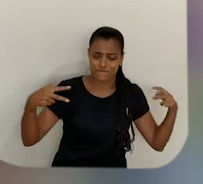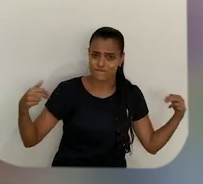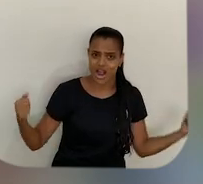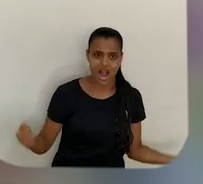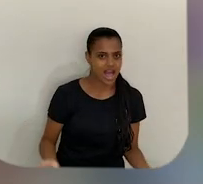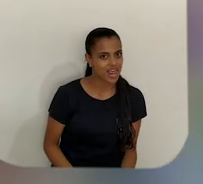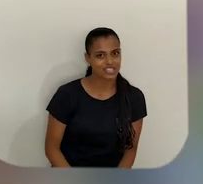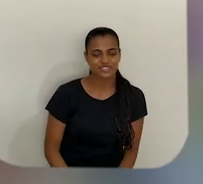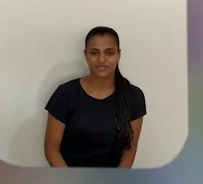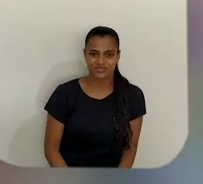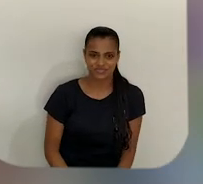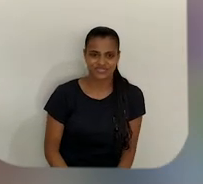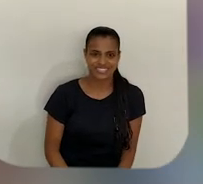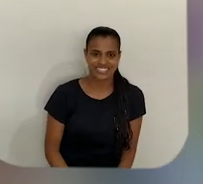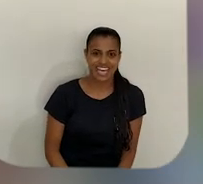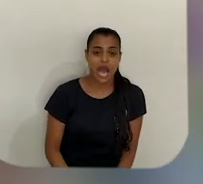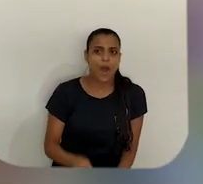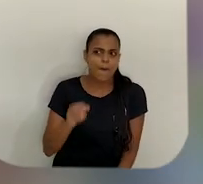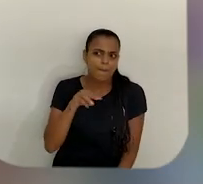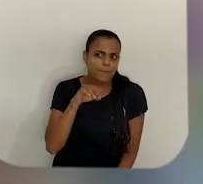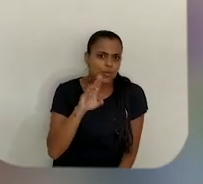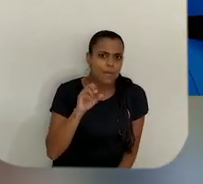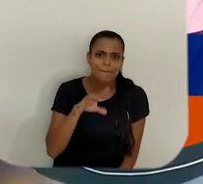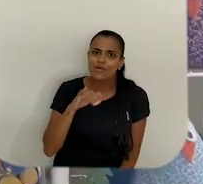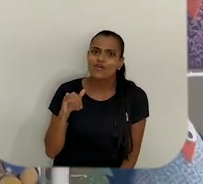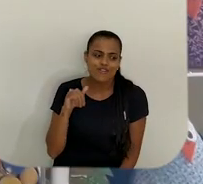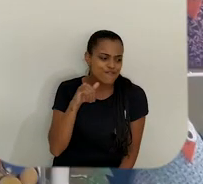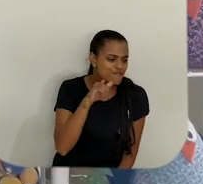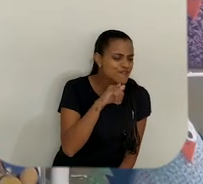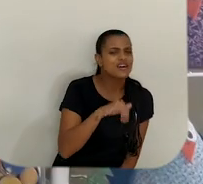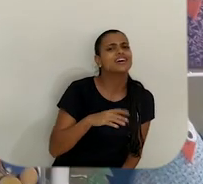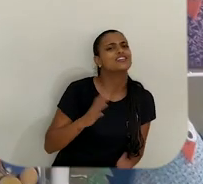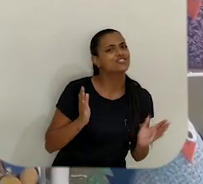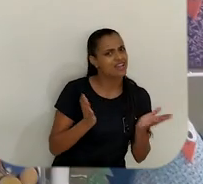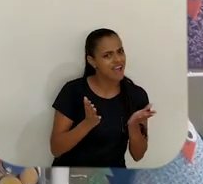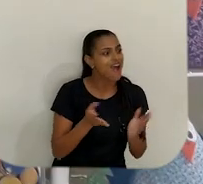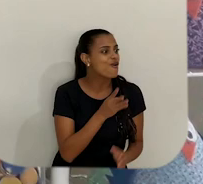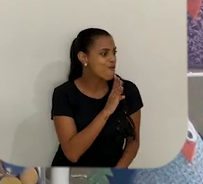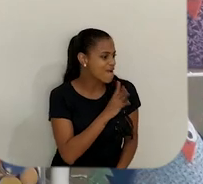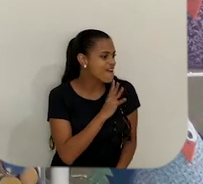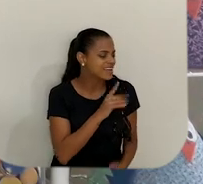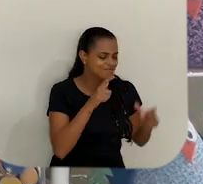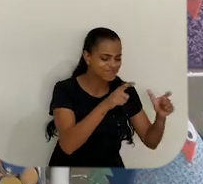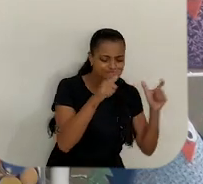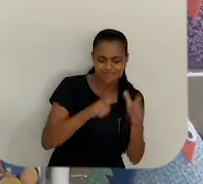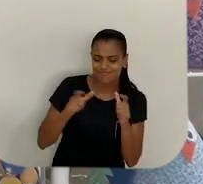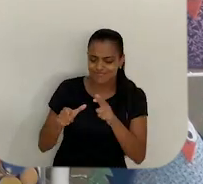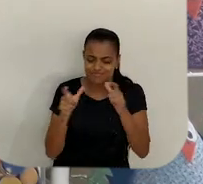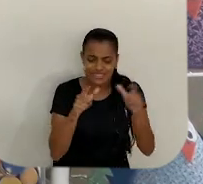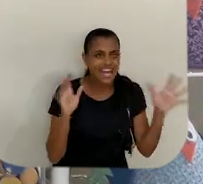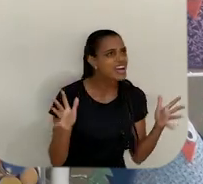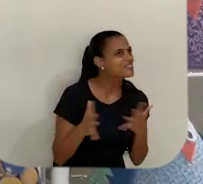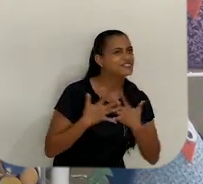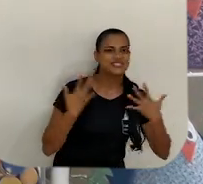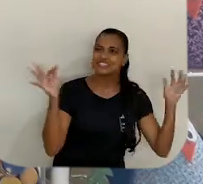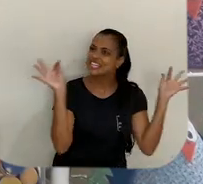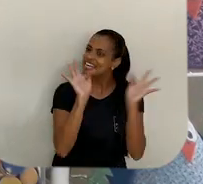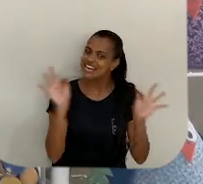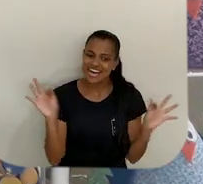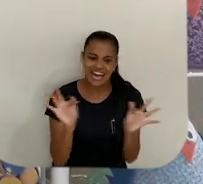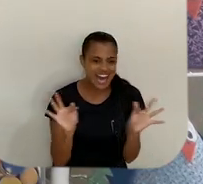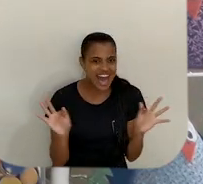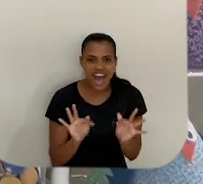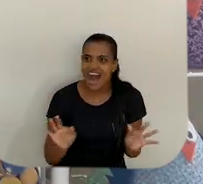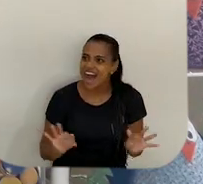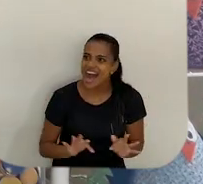aeroporto de Guarulhos o edifício que levava o seu nome no mundo já tinha visitado todos aqueles lugares e